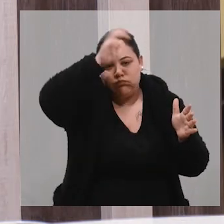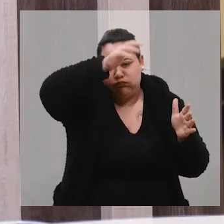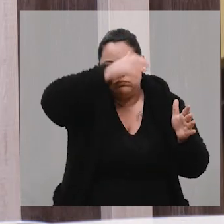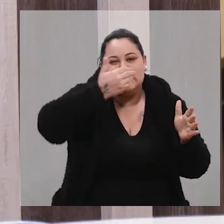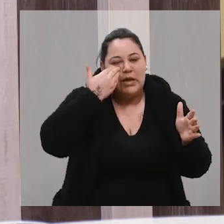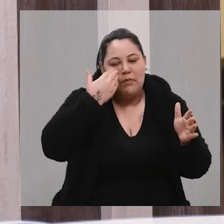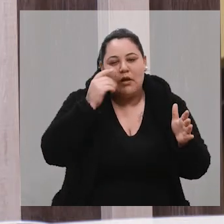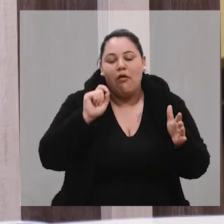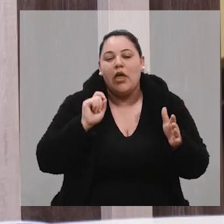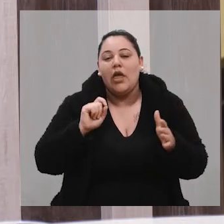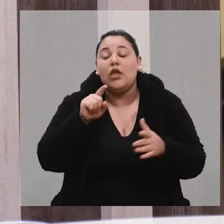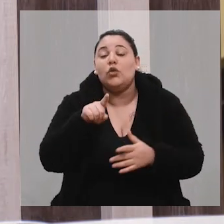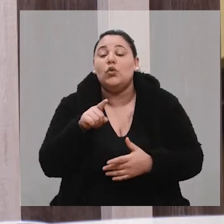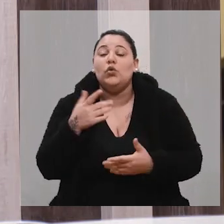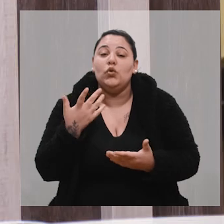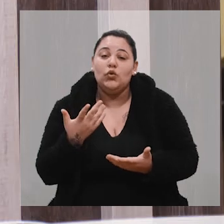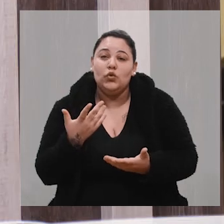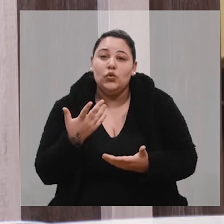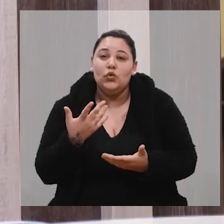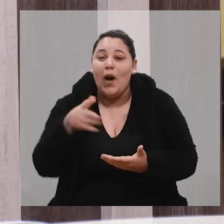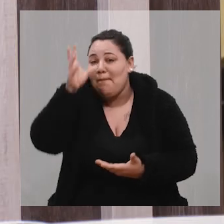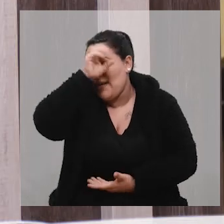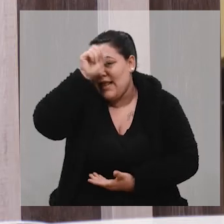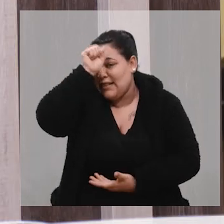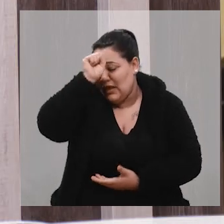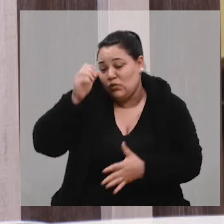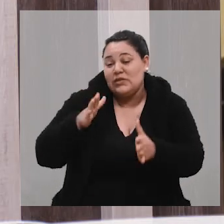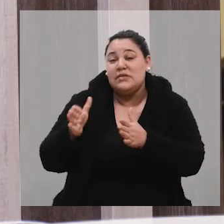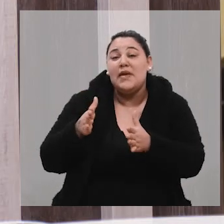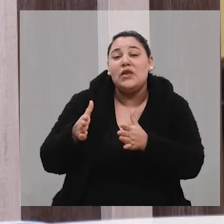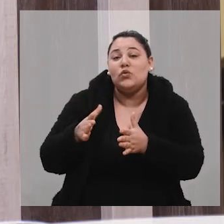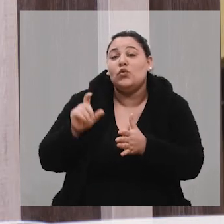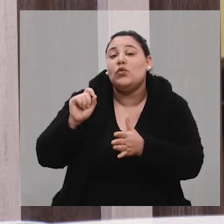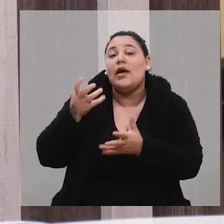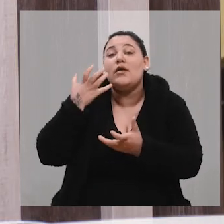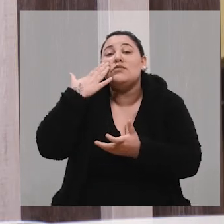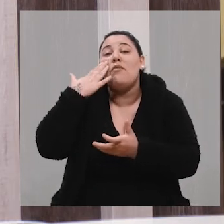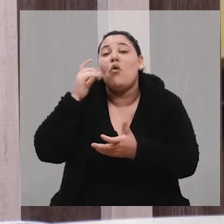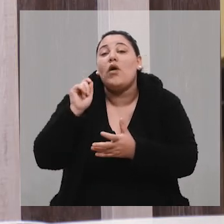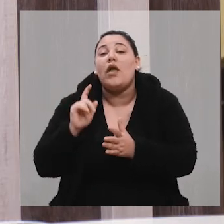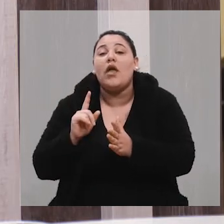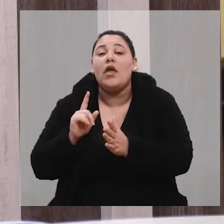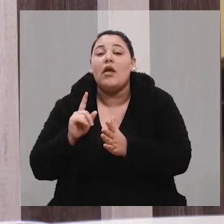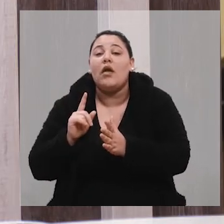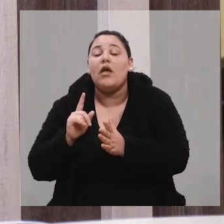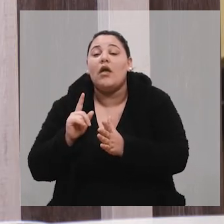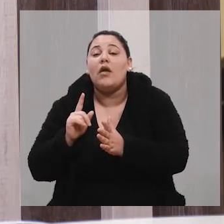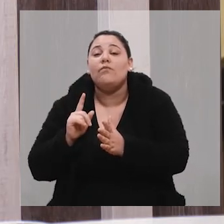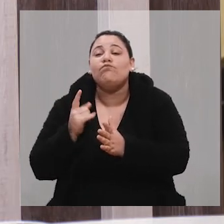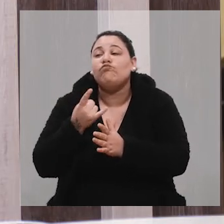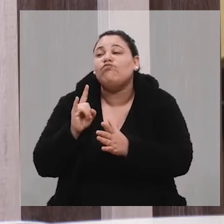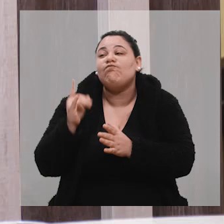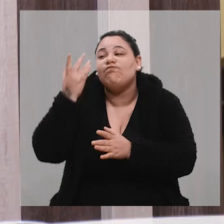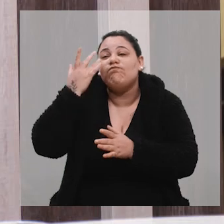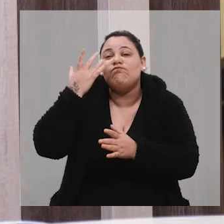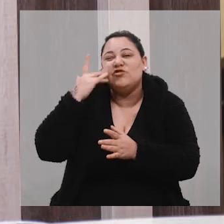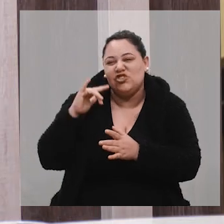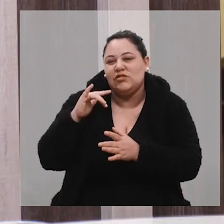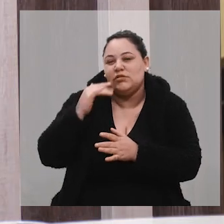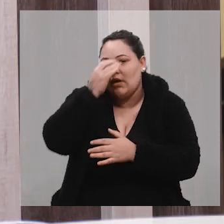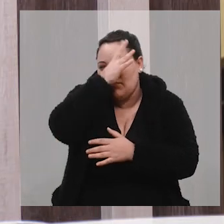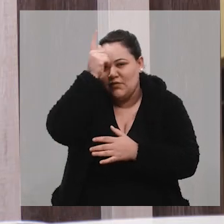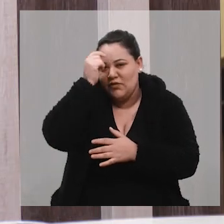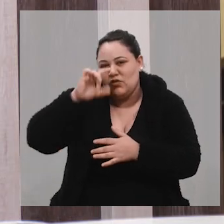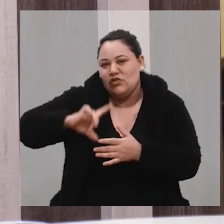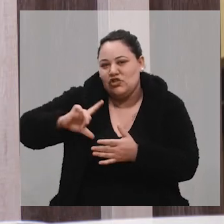enchentes, enfim. O que o senhor tira daqui a pouco como aprendizado, na medida em que até os últimos dias a prefeitura